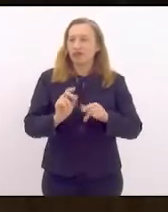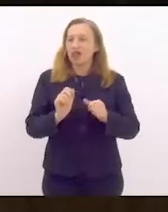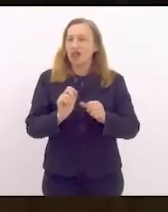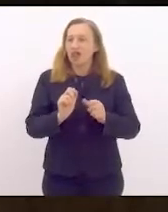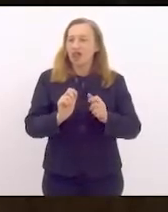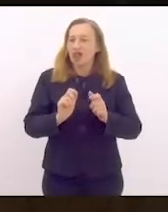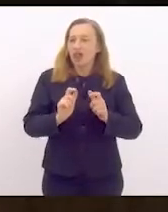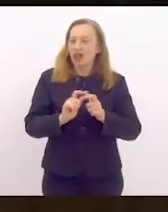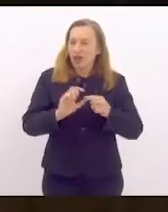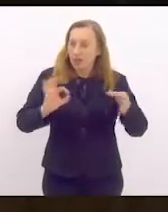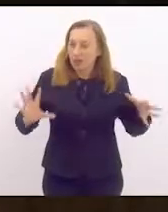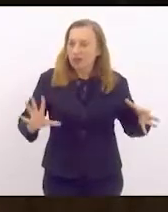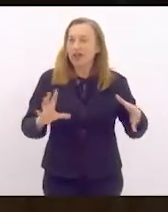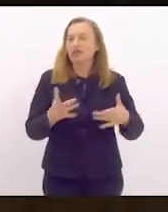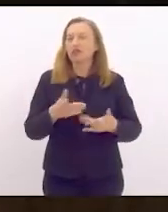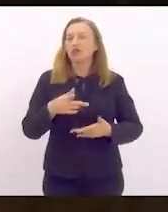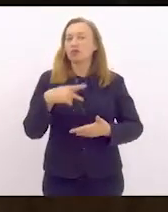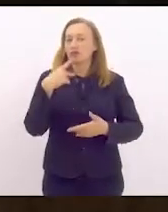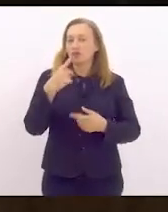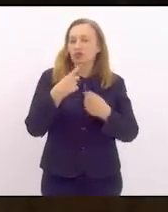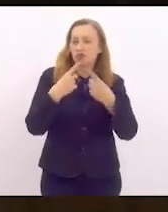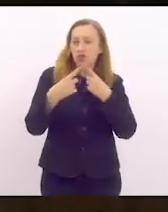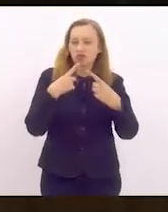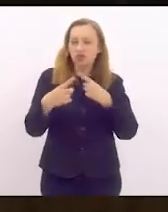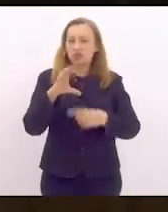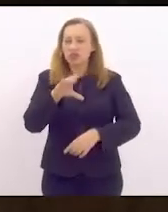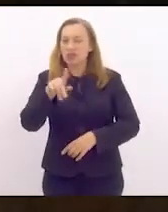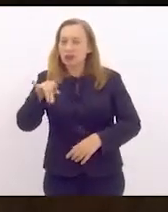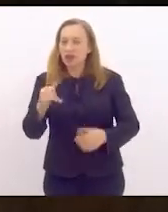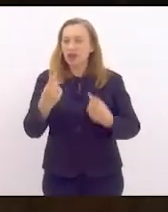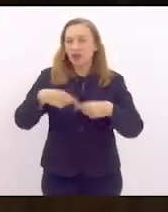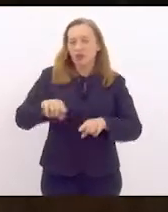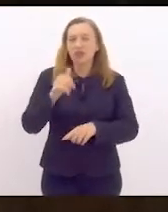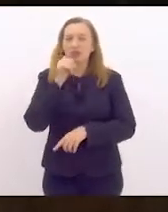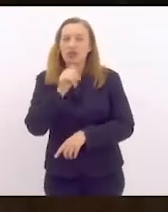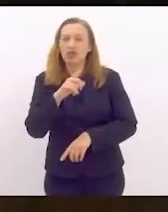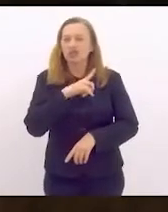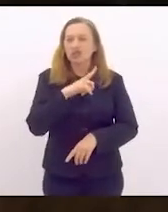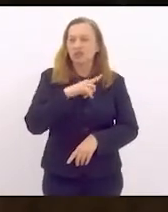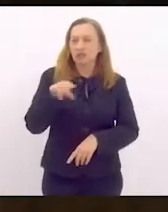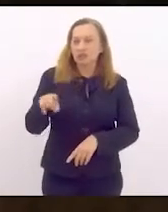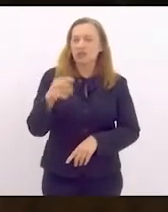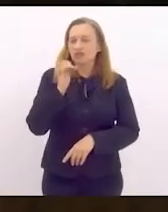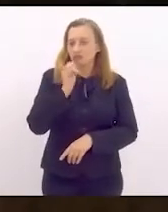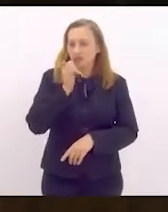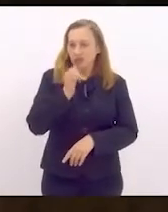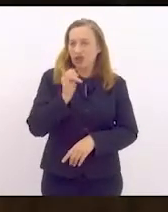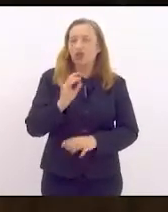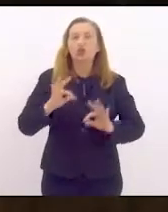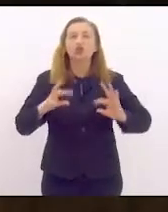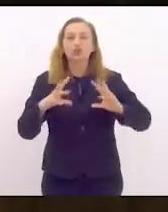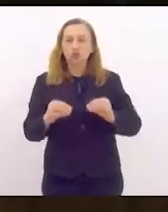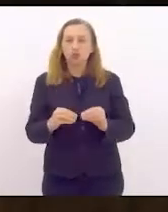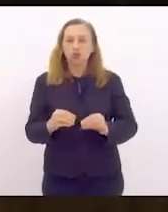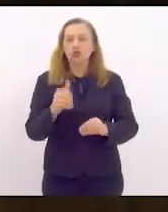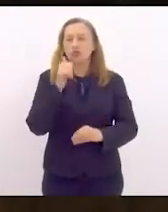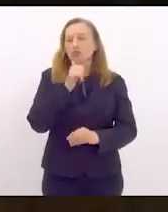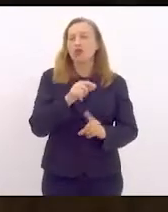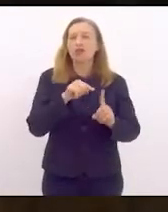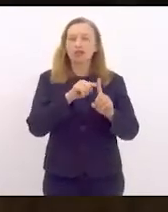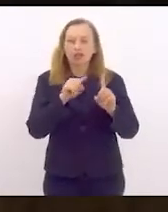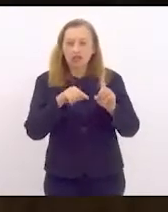Ju, a questão da CPI, da violência contra a mulher. Nós tivemos ali um relato, né, sobretudo das mulheres